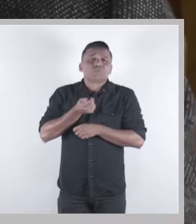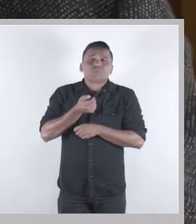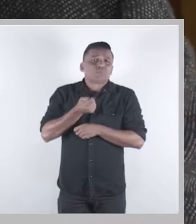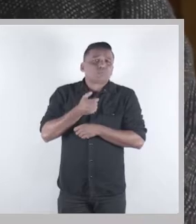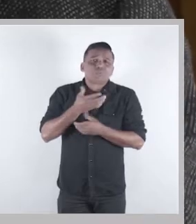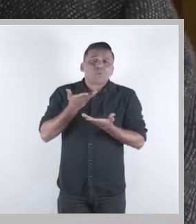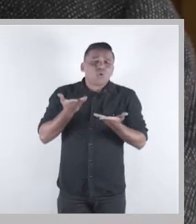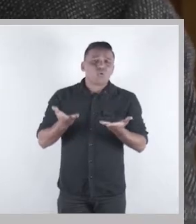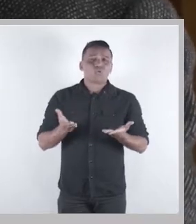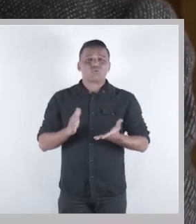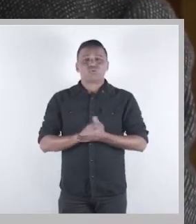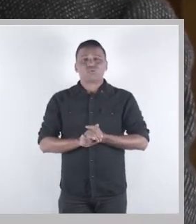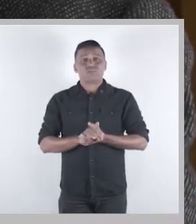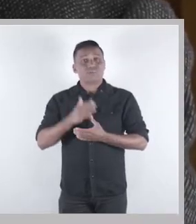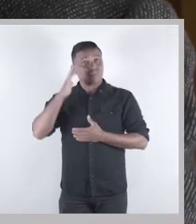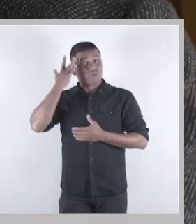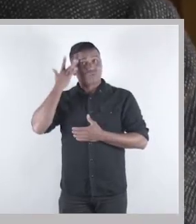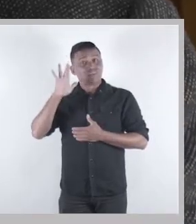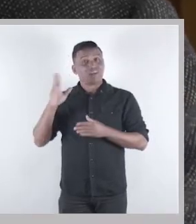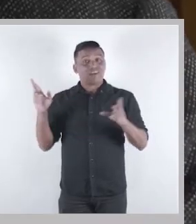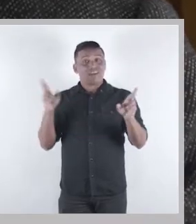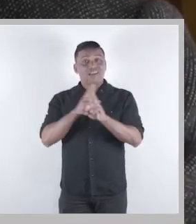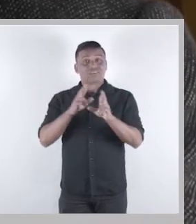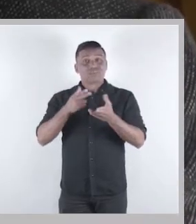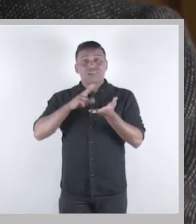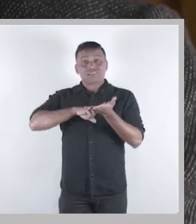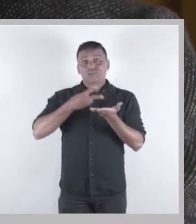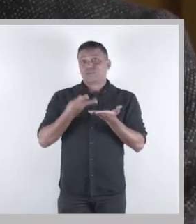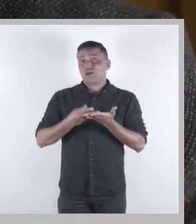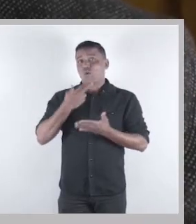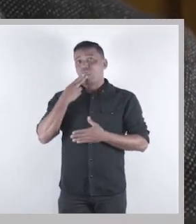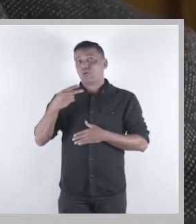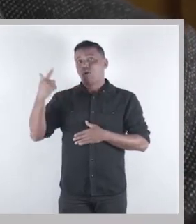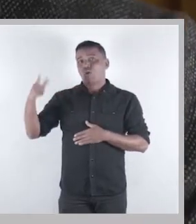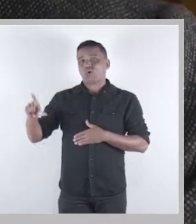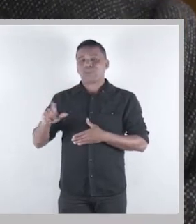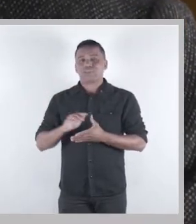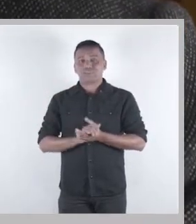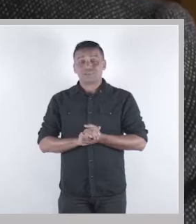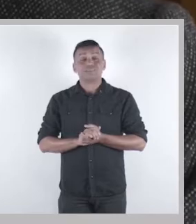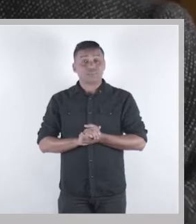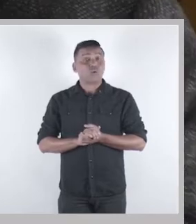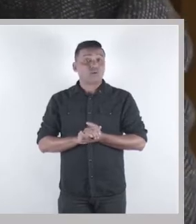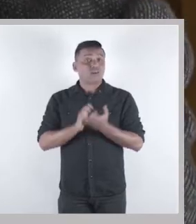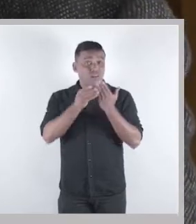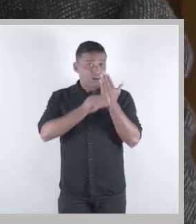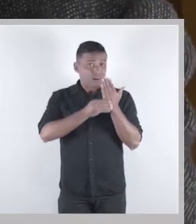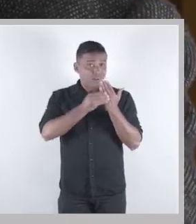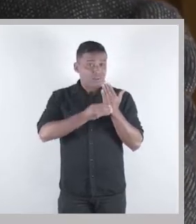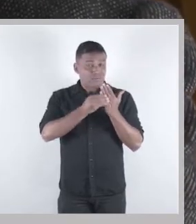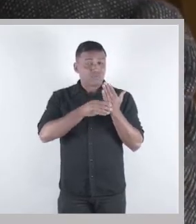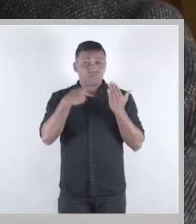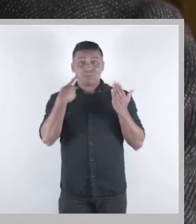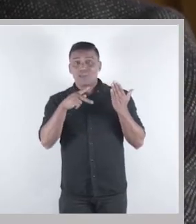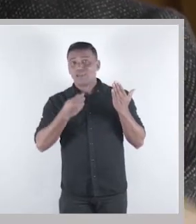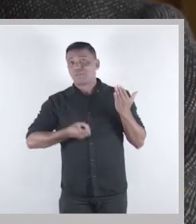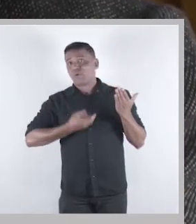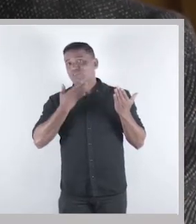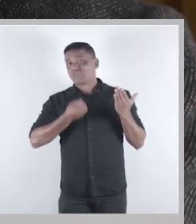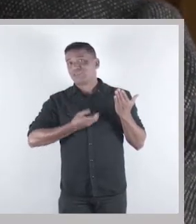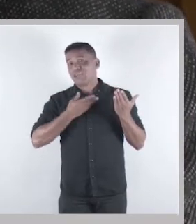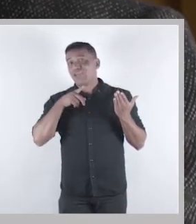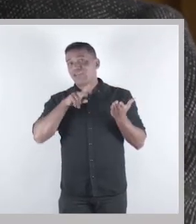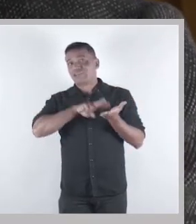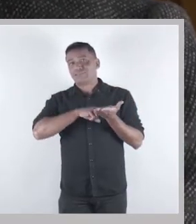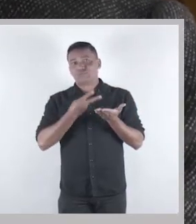é ele e ele também tem um livro de poesia de coisa que ele traduzia quiseram poeta aqui também traduzir né assim